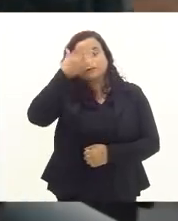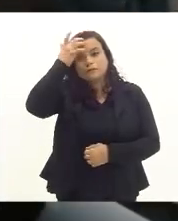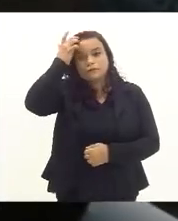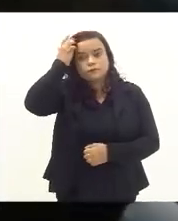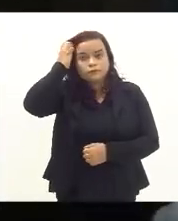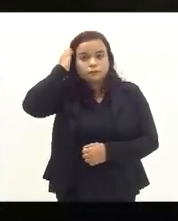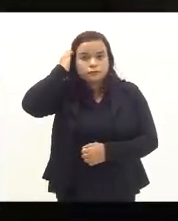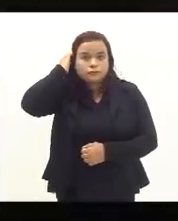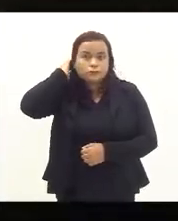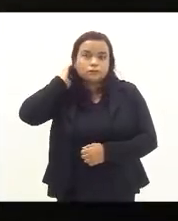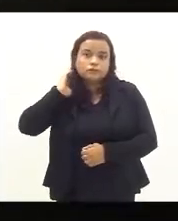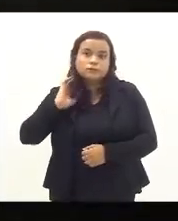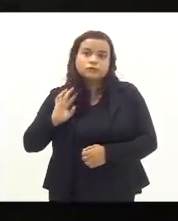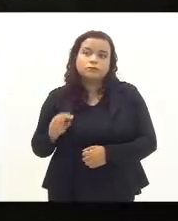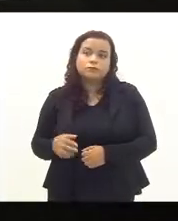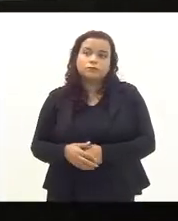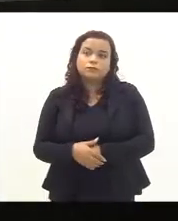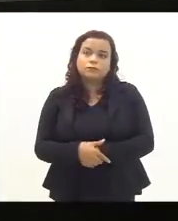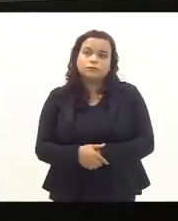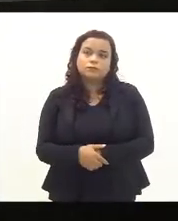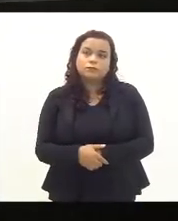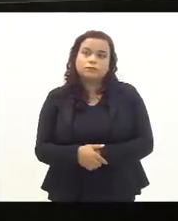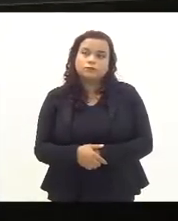a Deus né